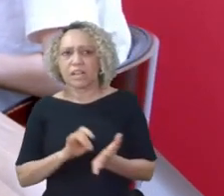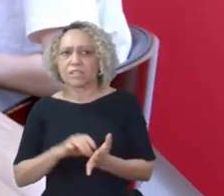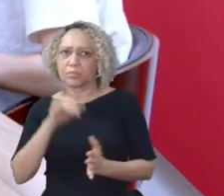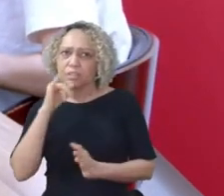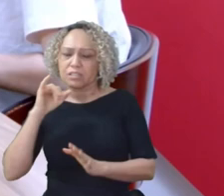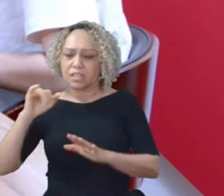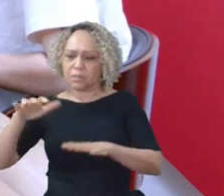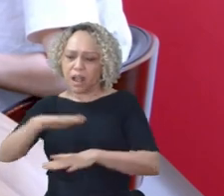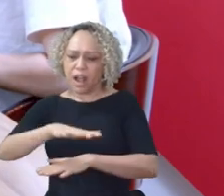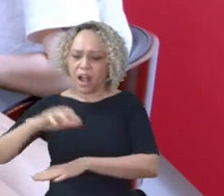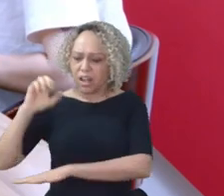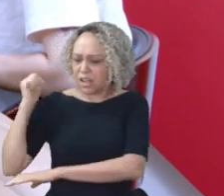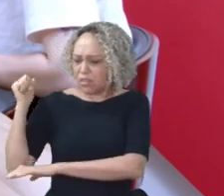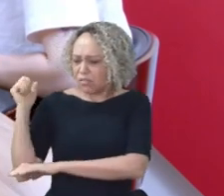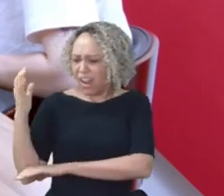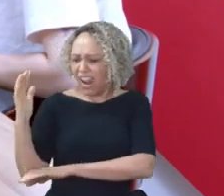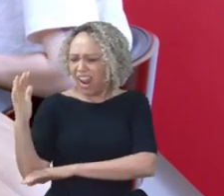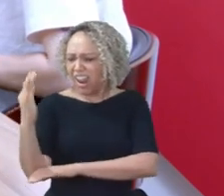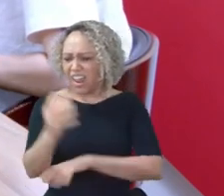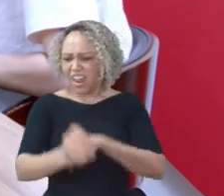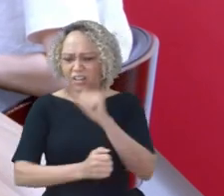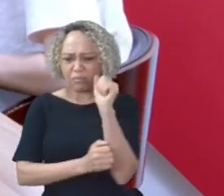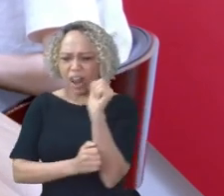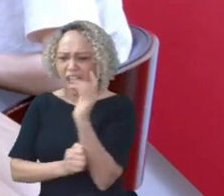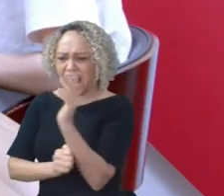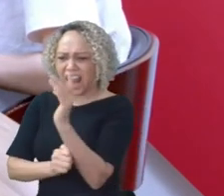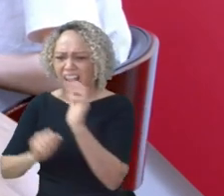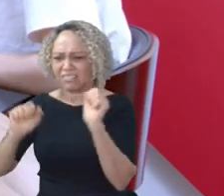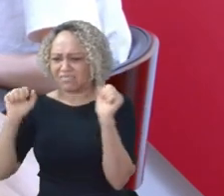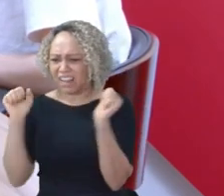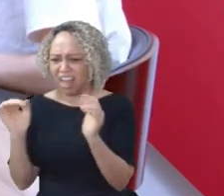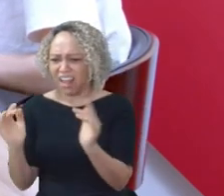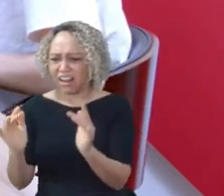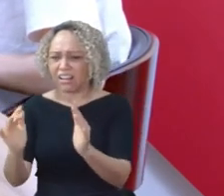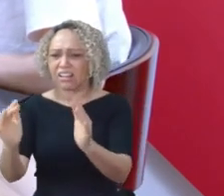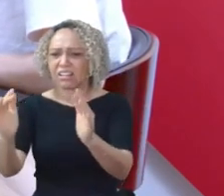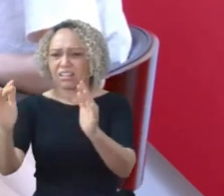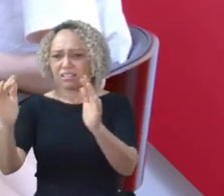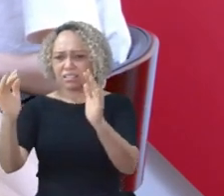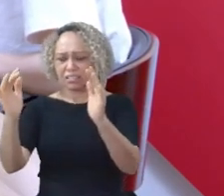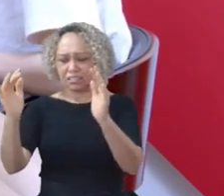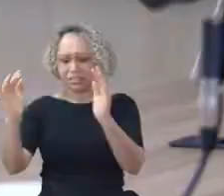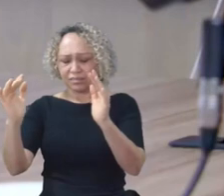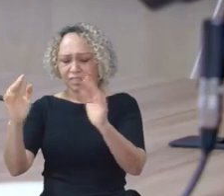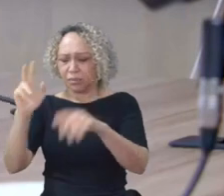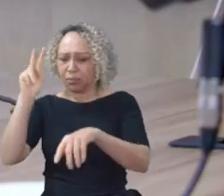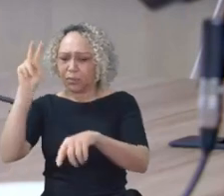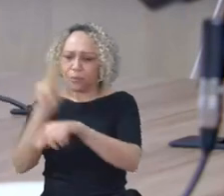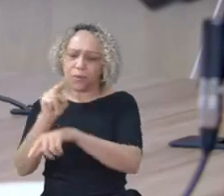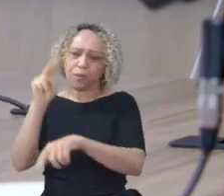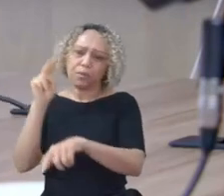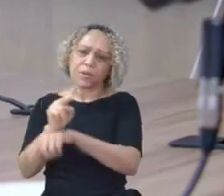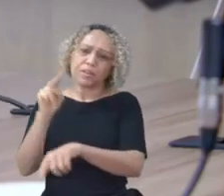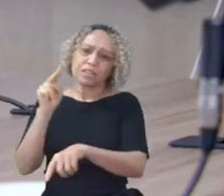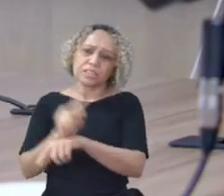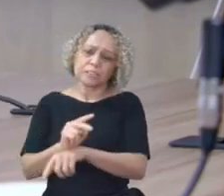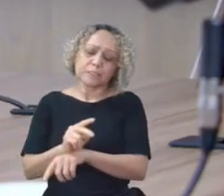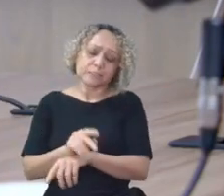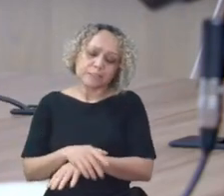verdes protegidas, essas áreas que, enfim, nos dão, como povo indígena,